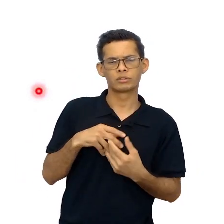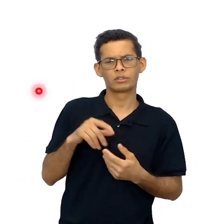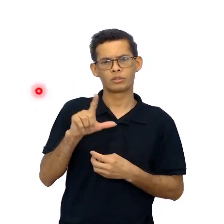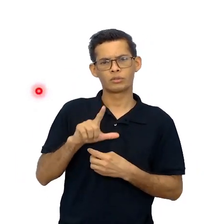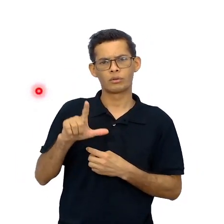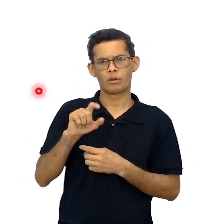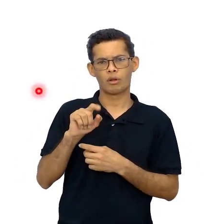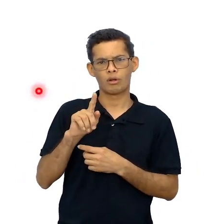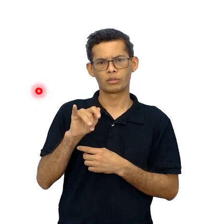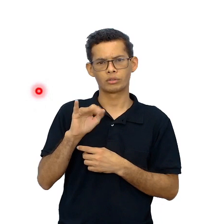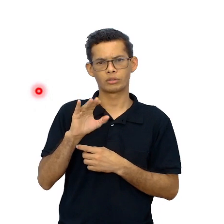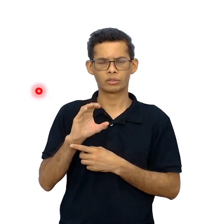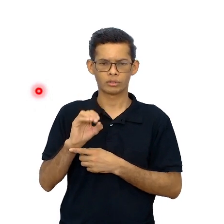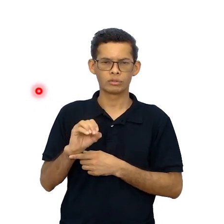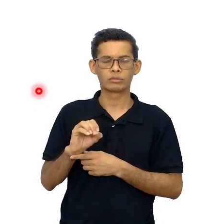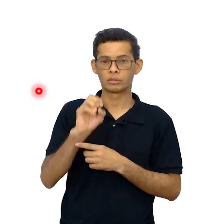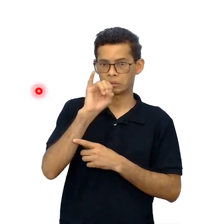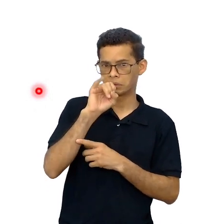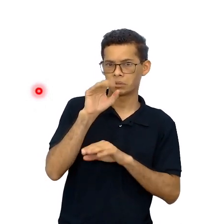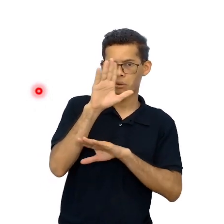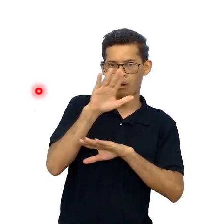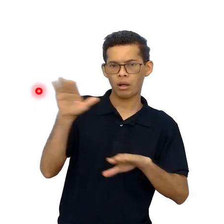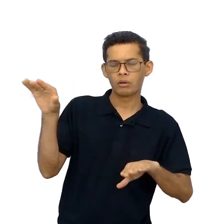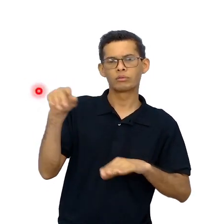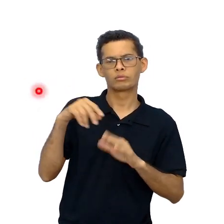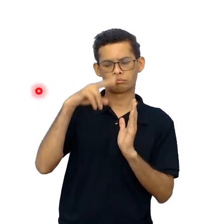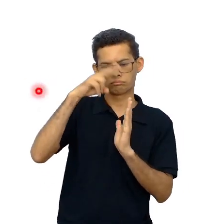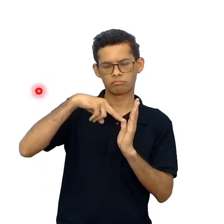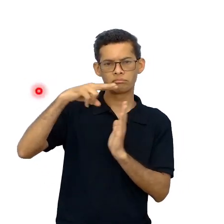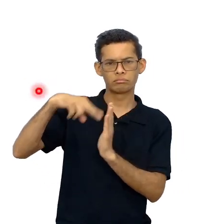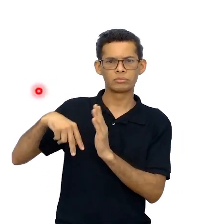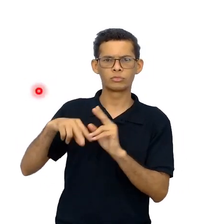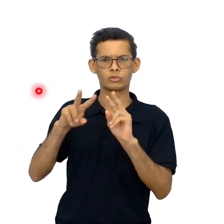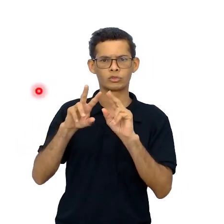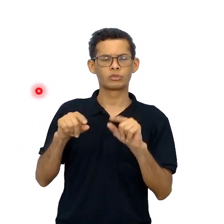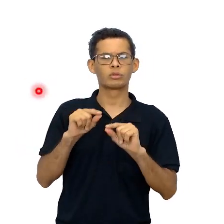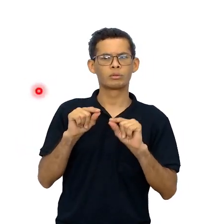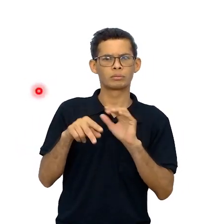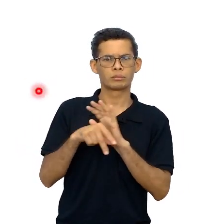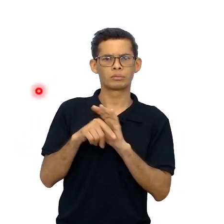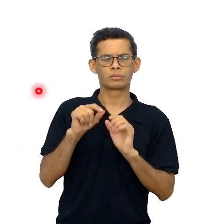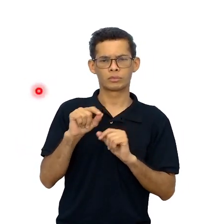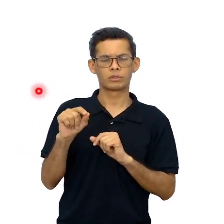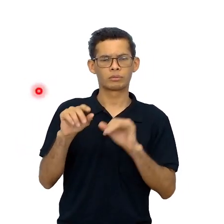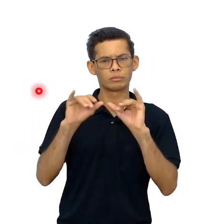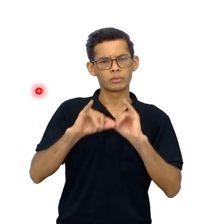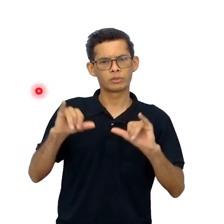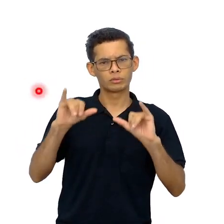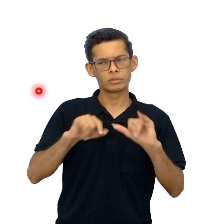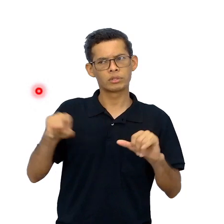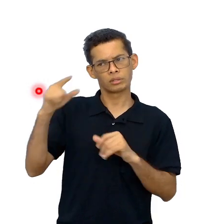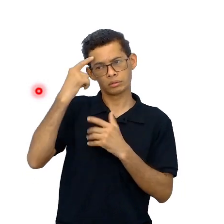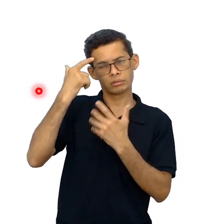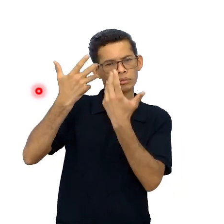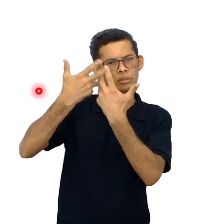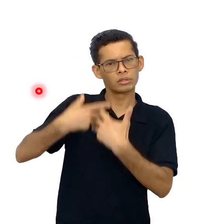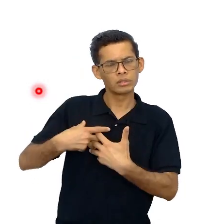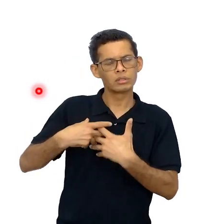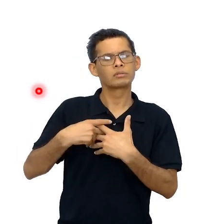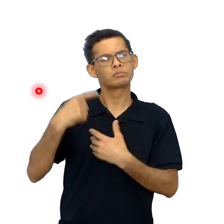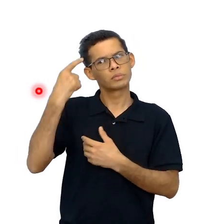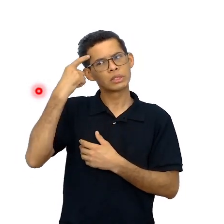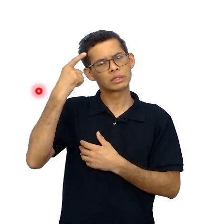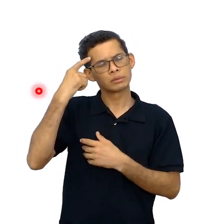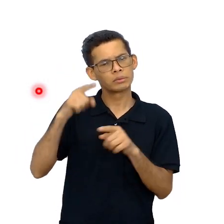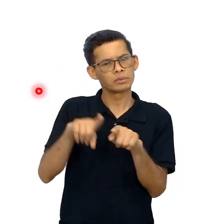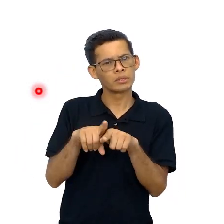fazer a leitura dos enunciados, dos problemas, né, porque aí ele tem que processar isso na cabeça, o pensamento e as ideias, ele constrói,